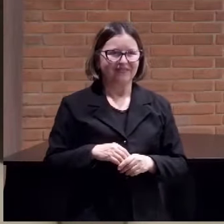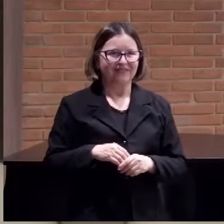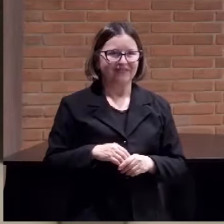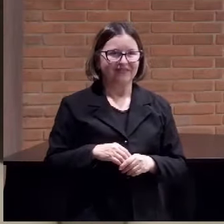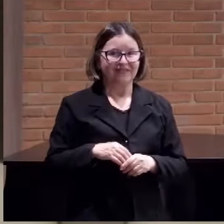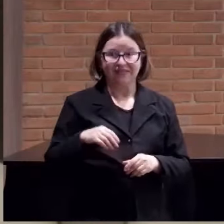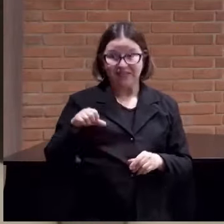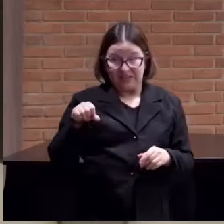9 horas da manhã,